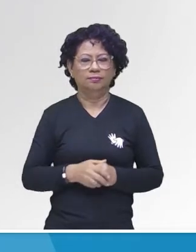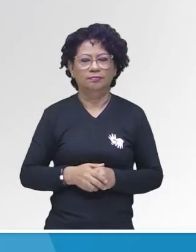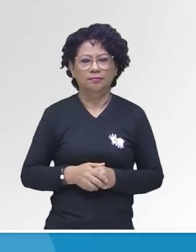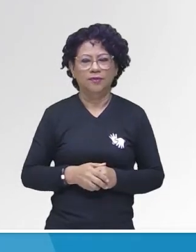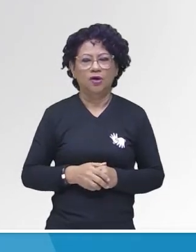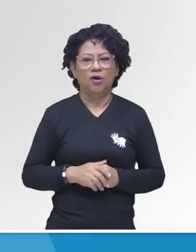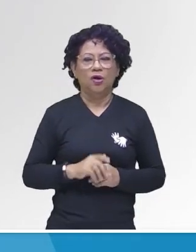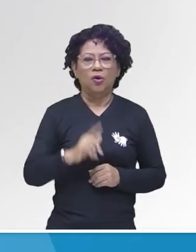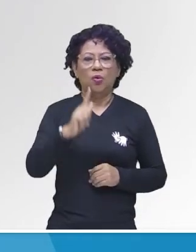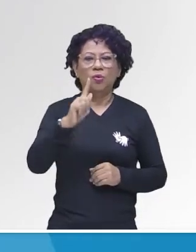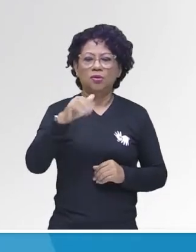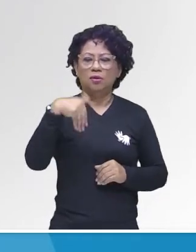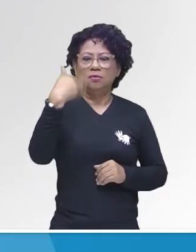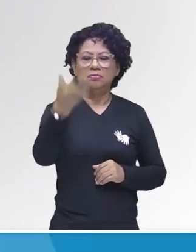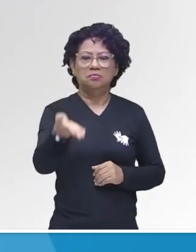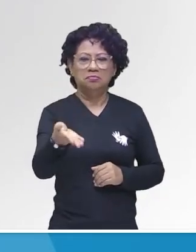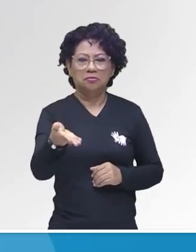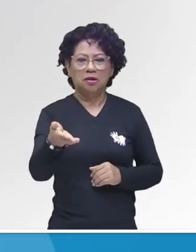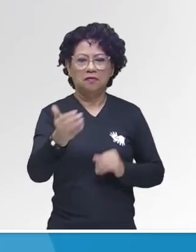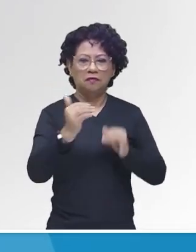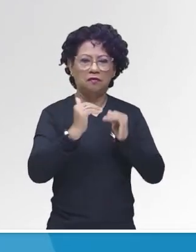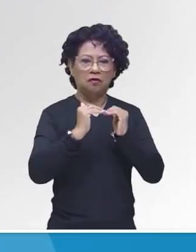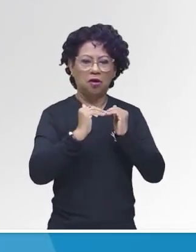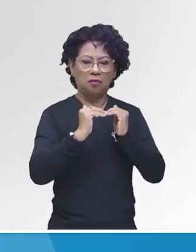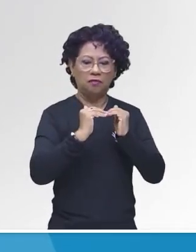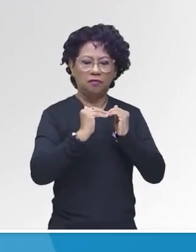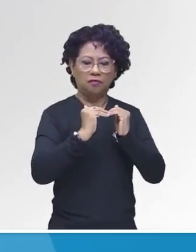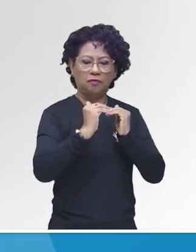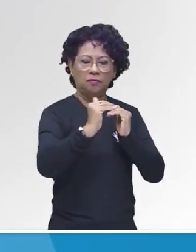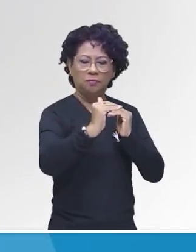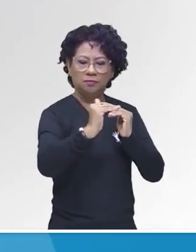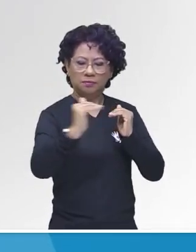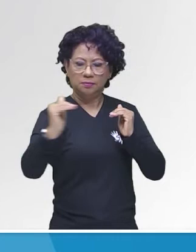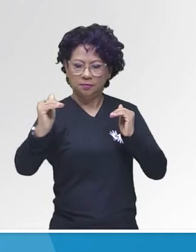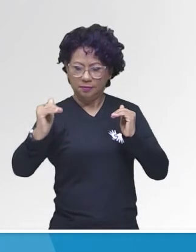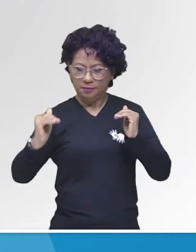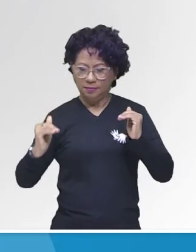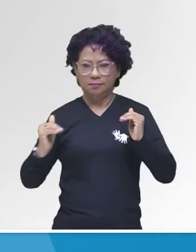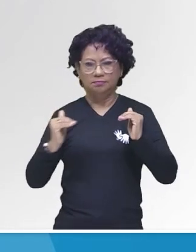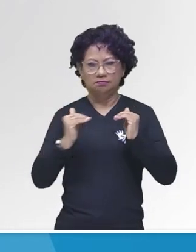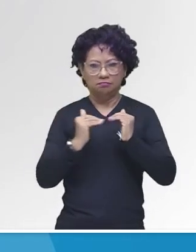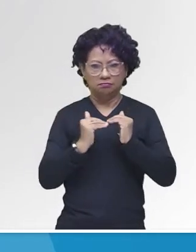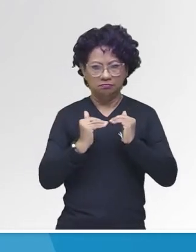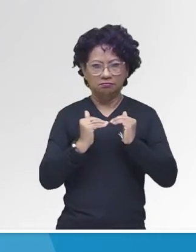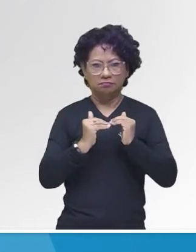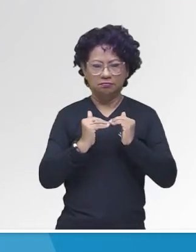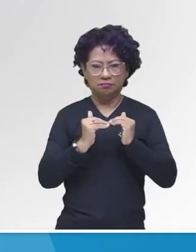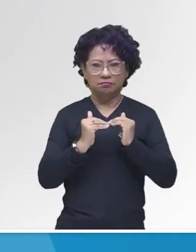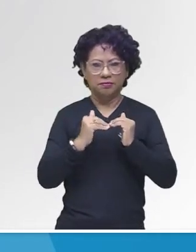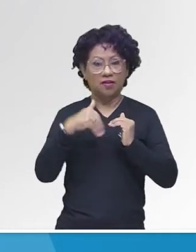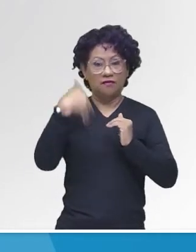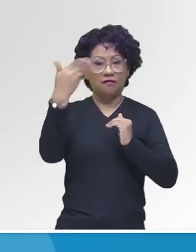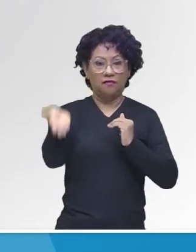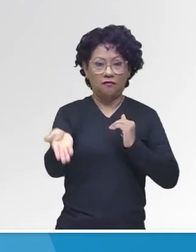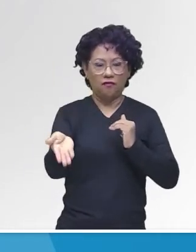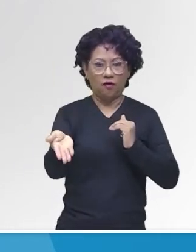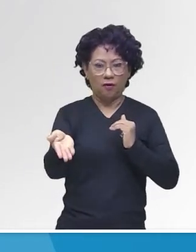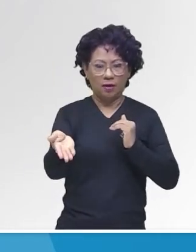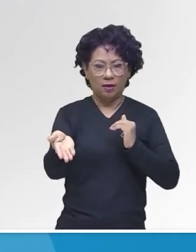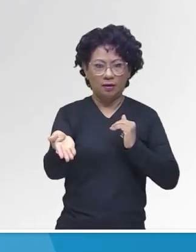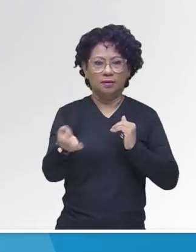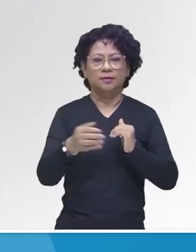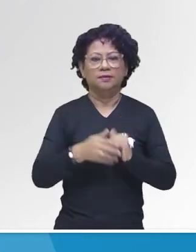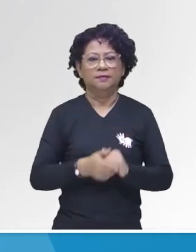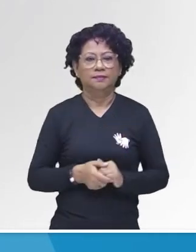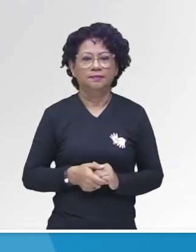flutuando. Então, quando nós temos aí pelo menos um que fique de fora do plano, a gente não pode dizer que